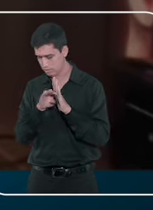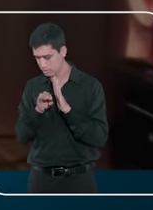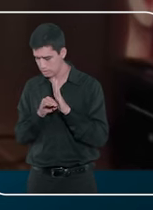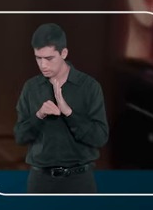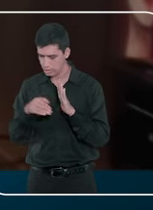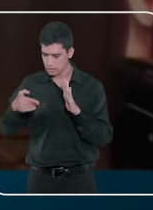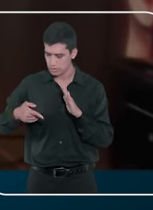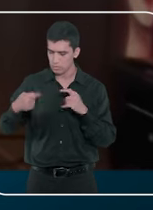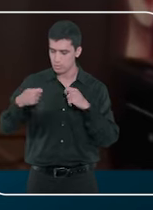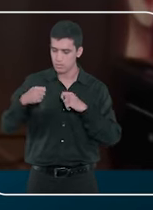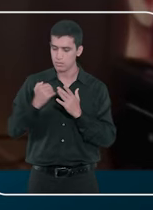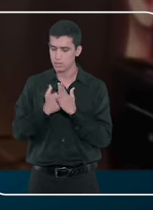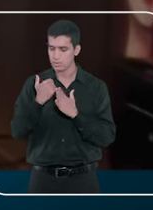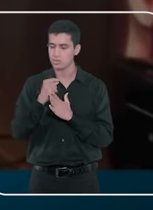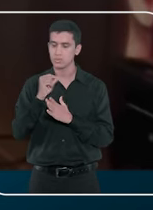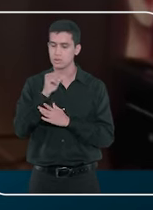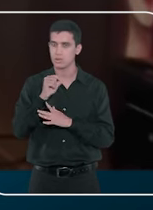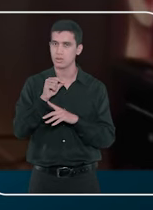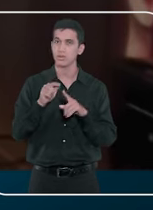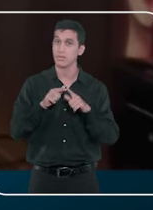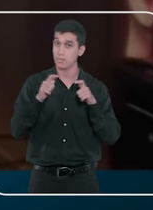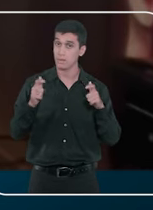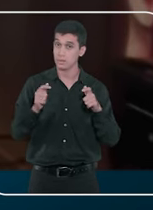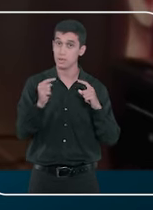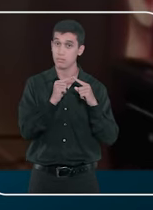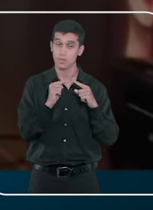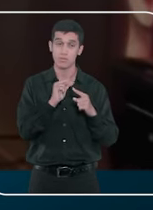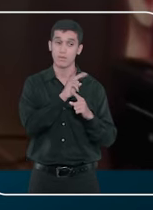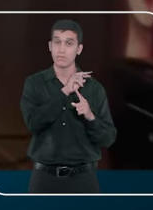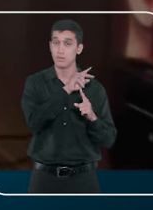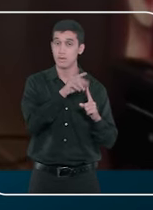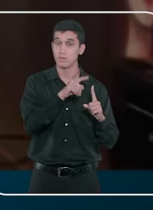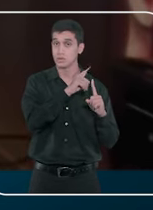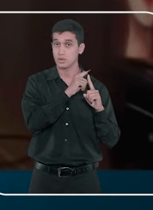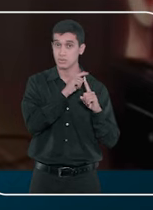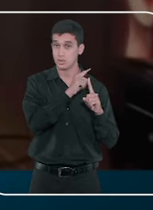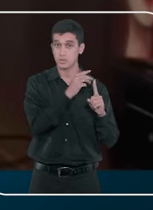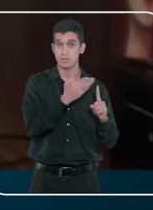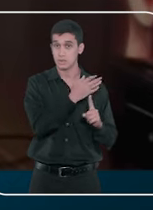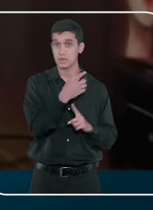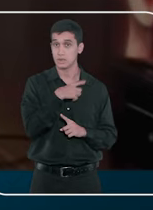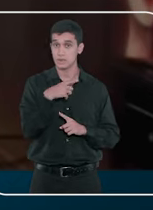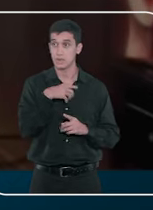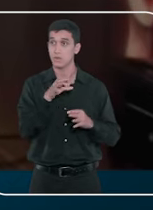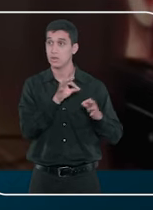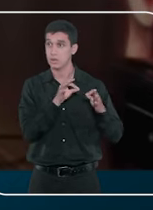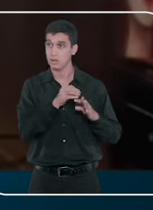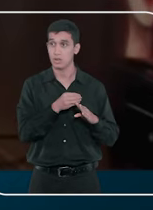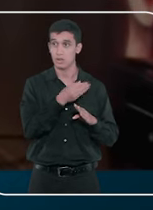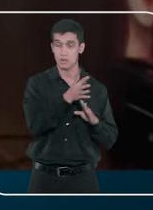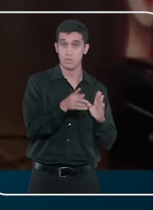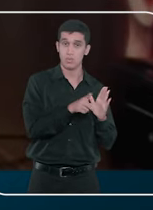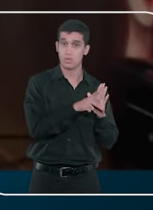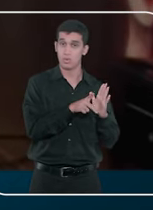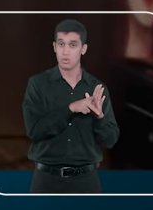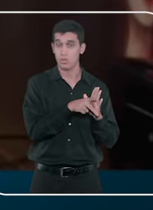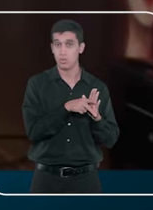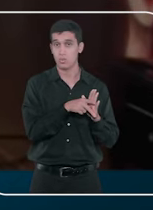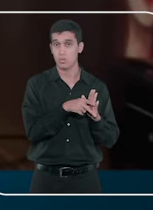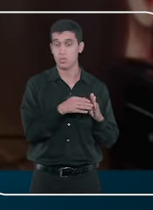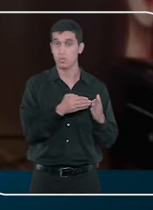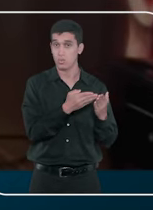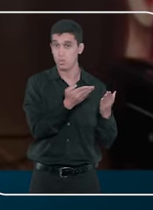sobretudo no que diz com relação aos elementos que são oferecidos